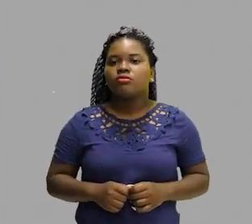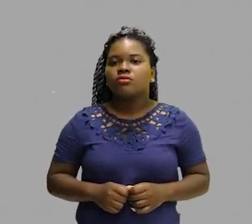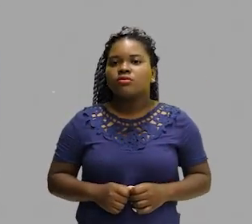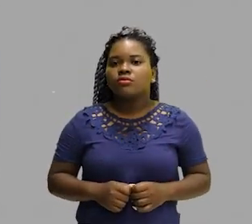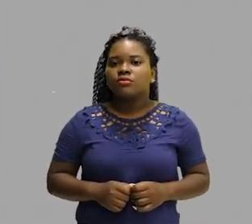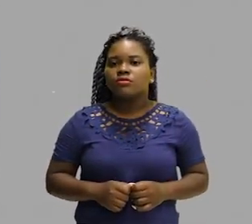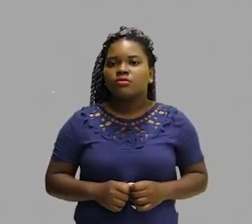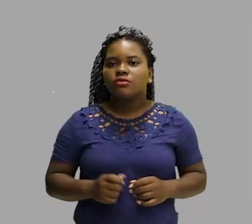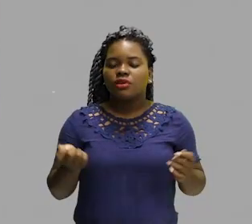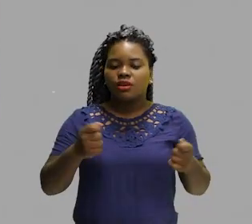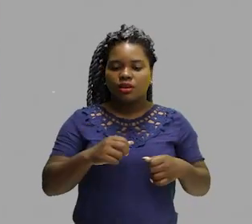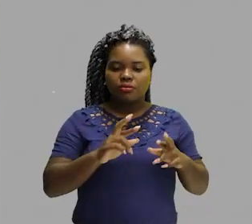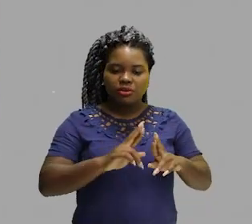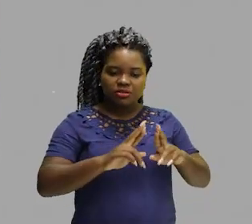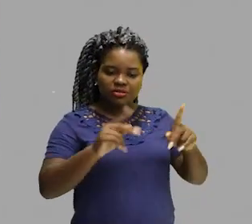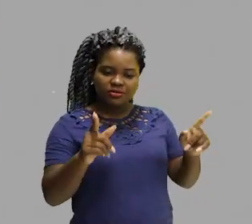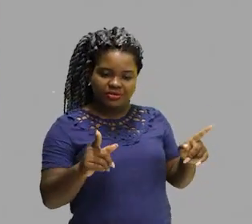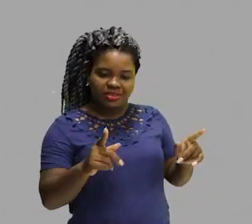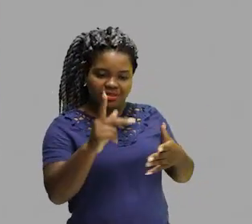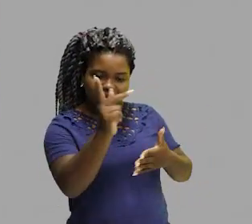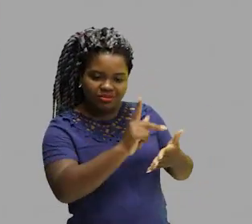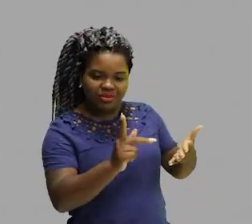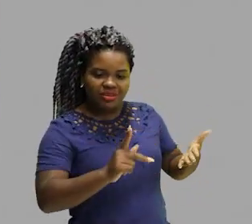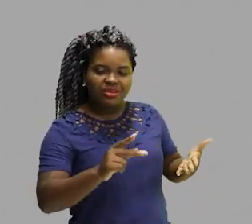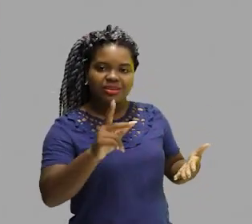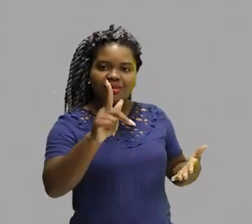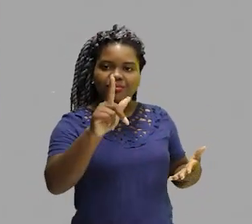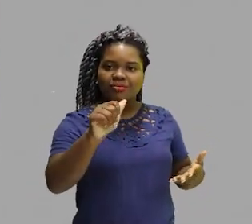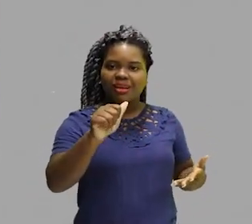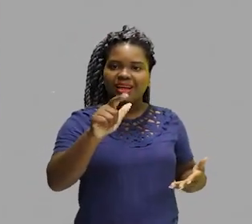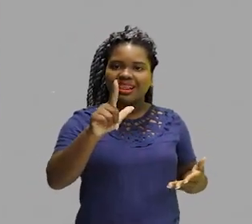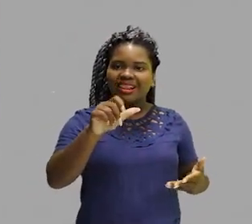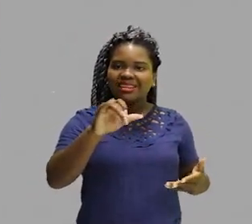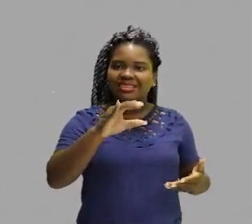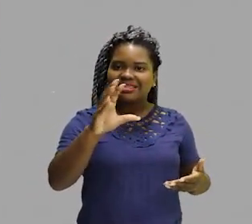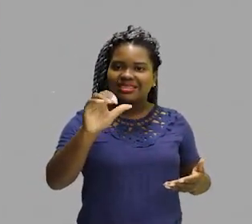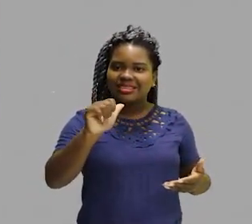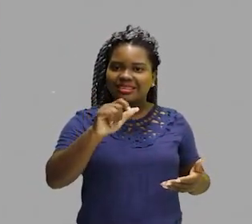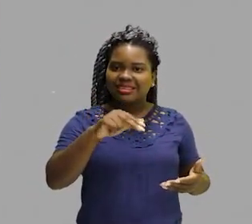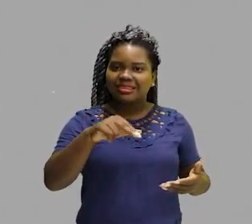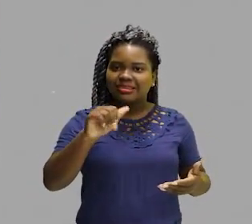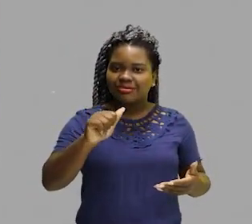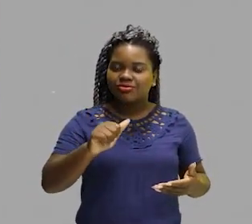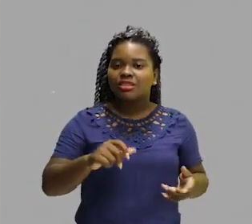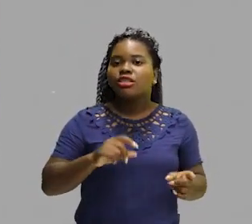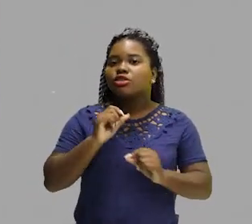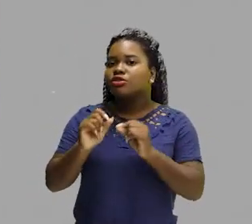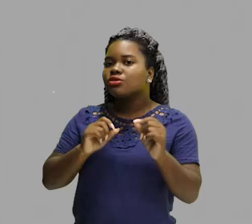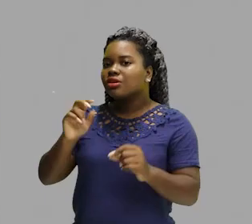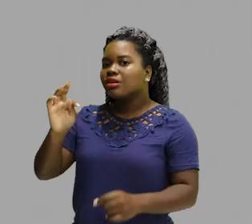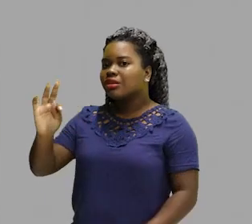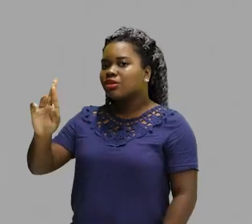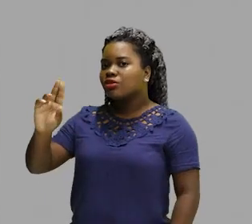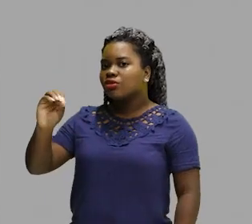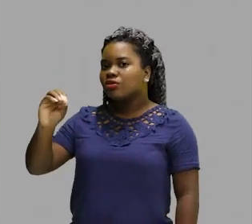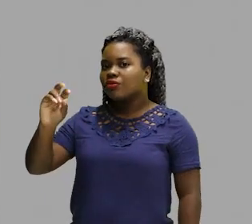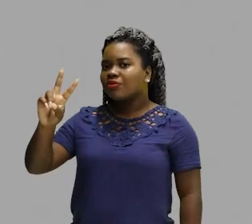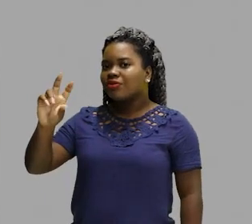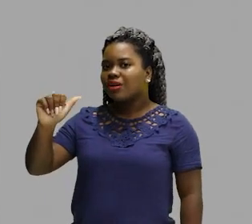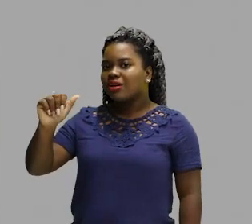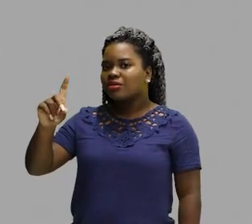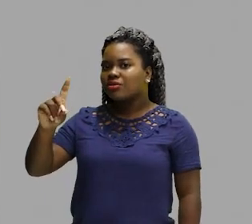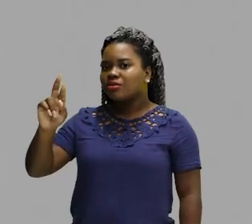diferenciar a poesia palaciana de uma cantiga trovadoresca por essa questão bem aqui, gente. Expressar tristeza ou